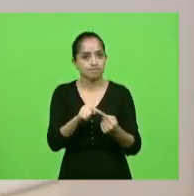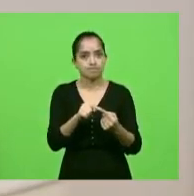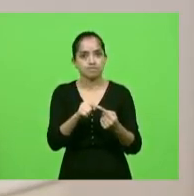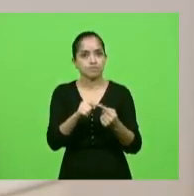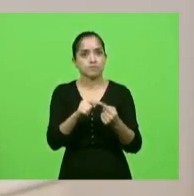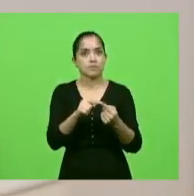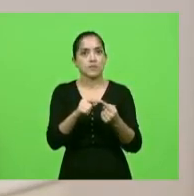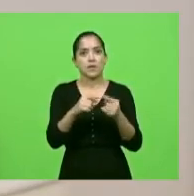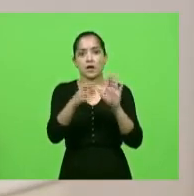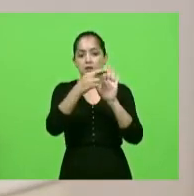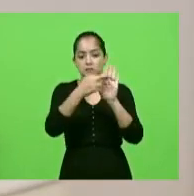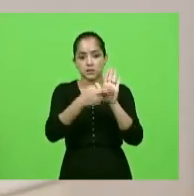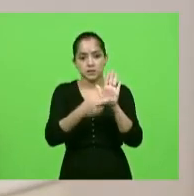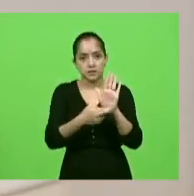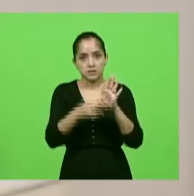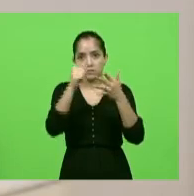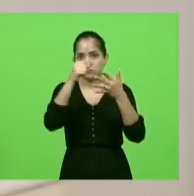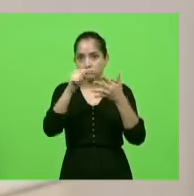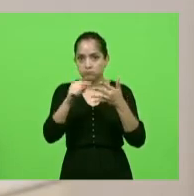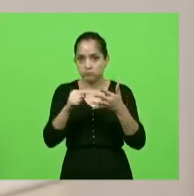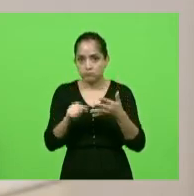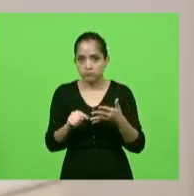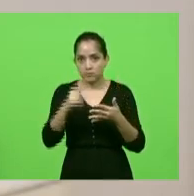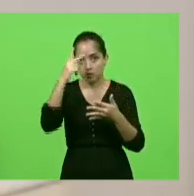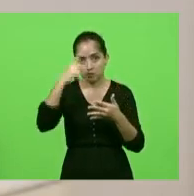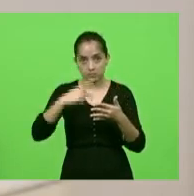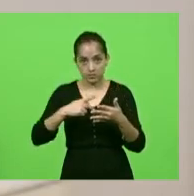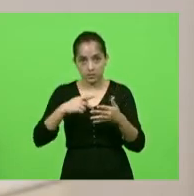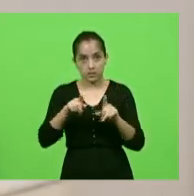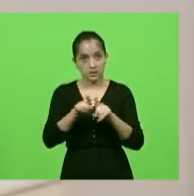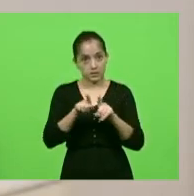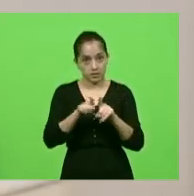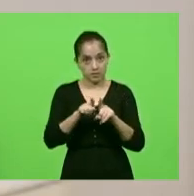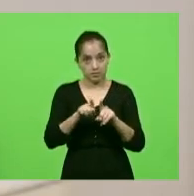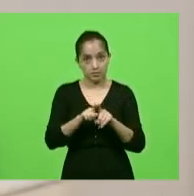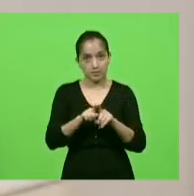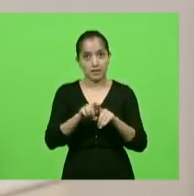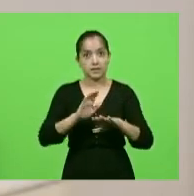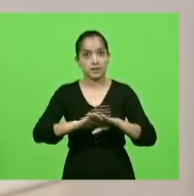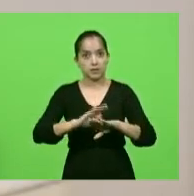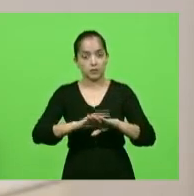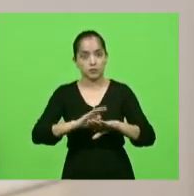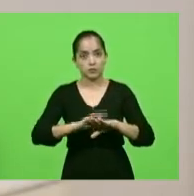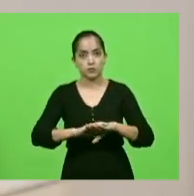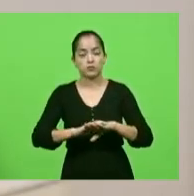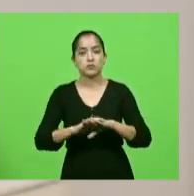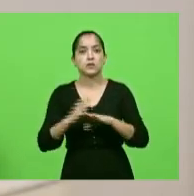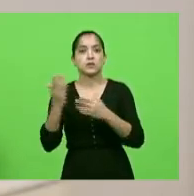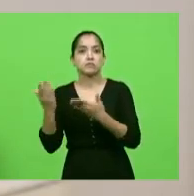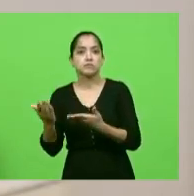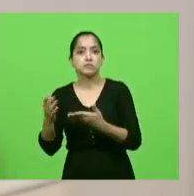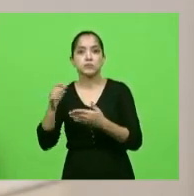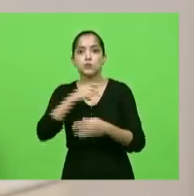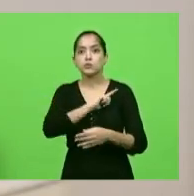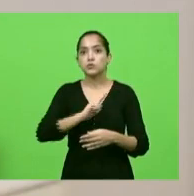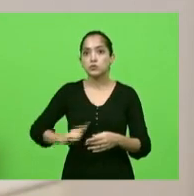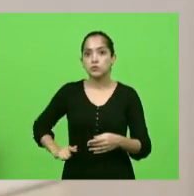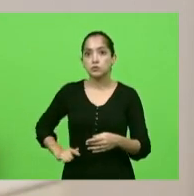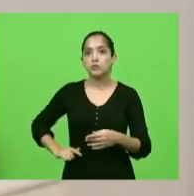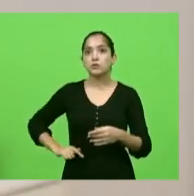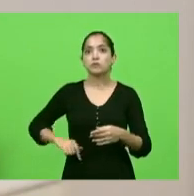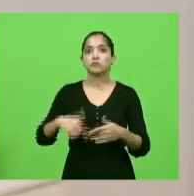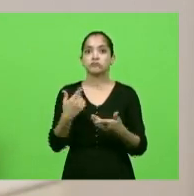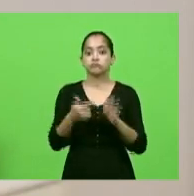legais, por não haver individualização da conduta praticada pelo excelentíssimo senhor governador, nem mesmo indicação de atuação